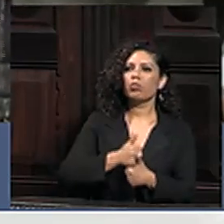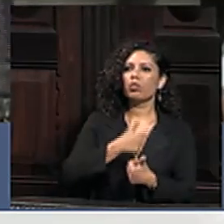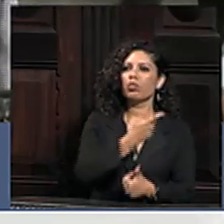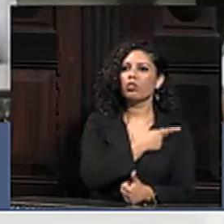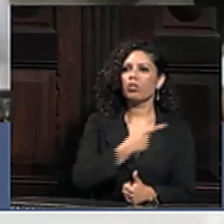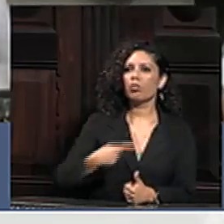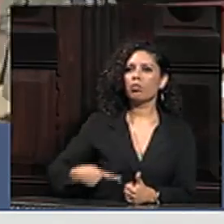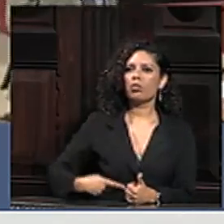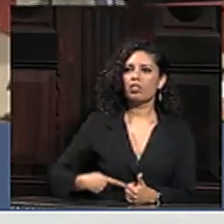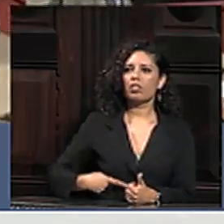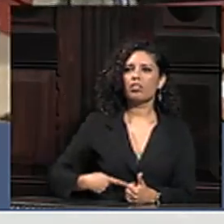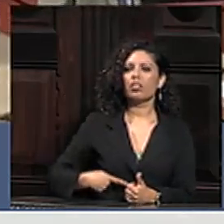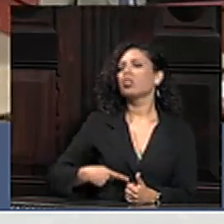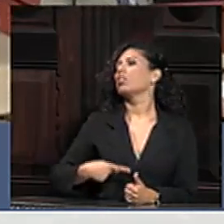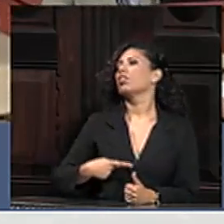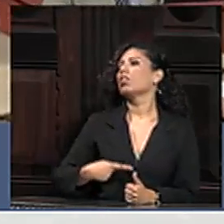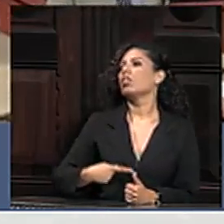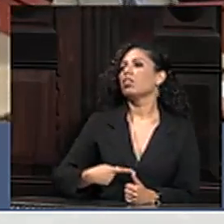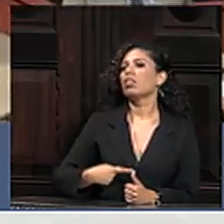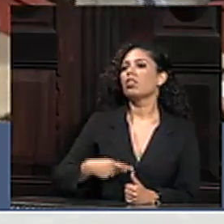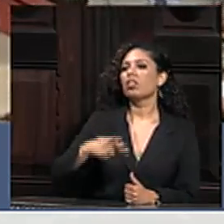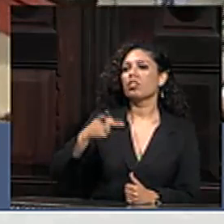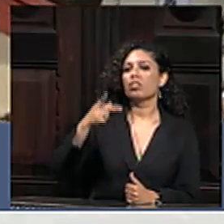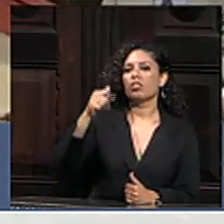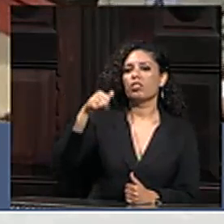deputado André Ciliano.